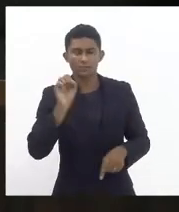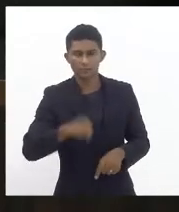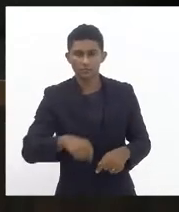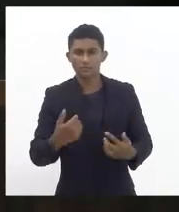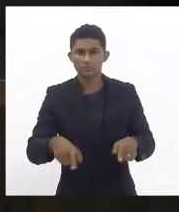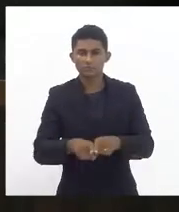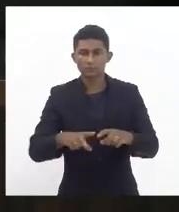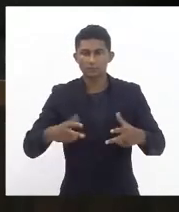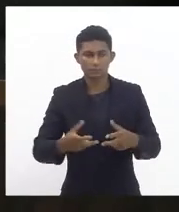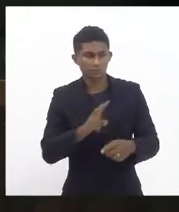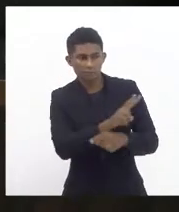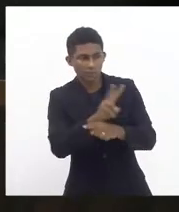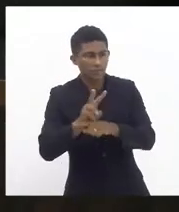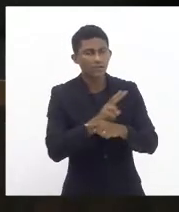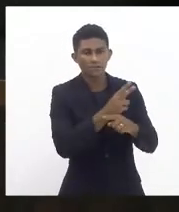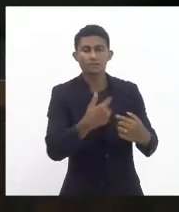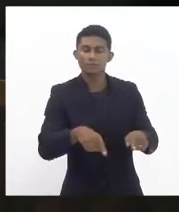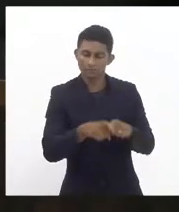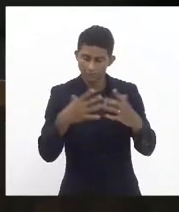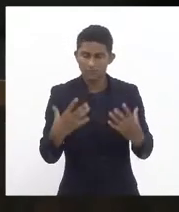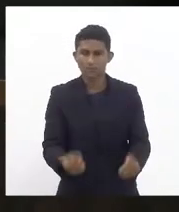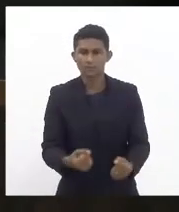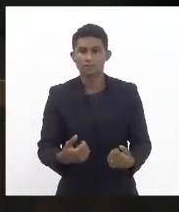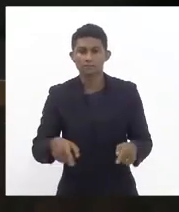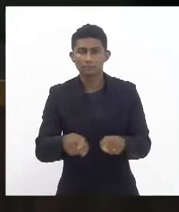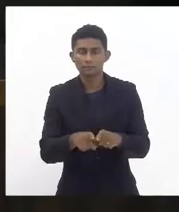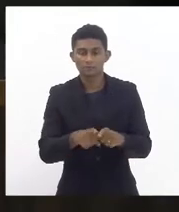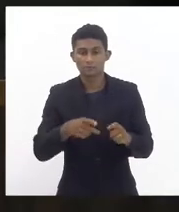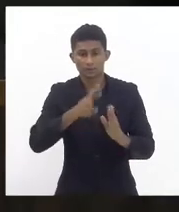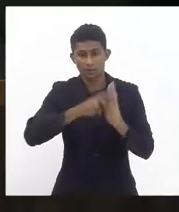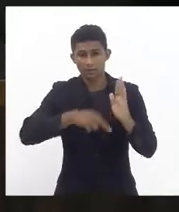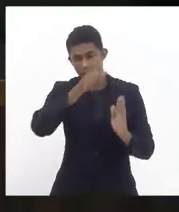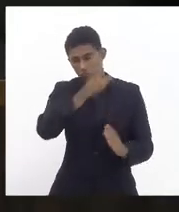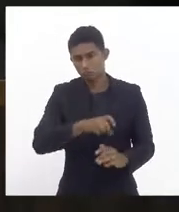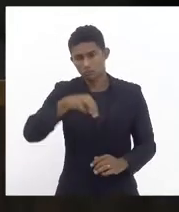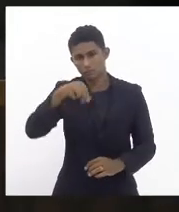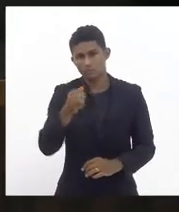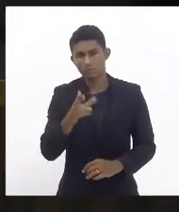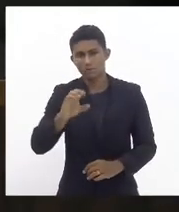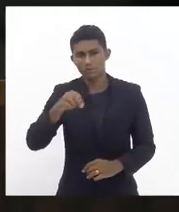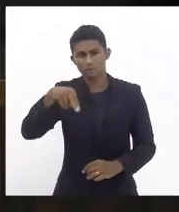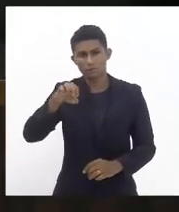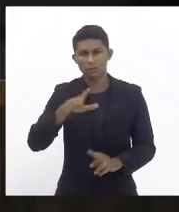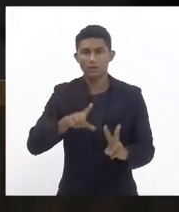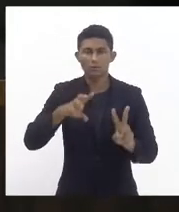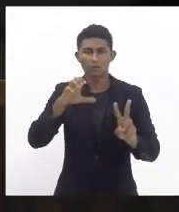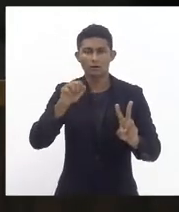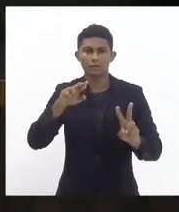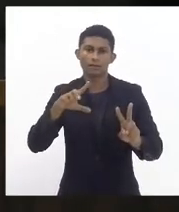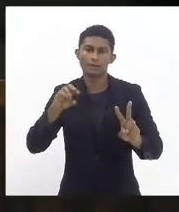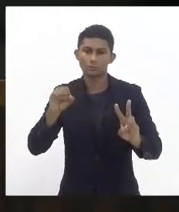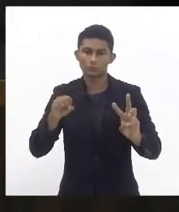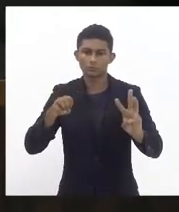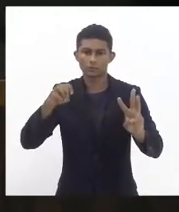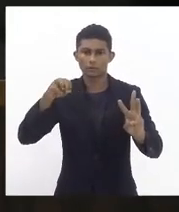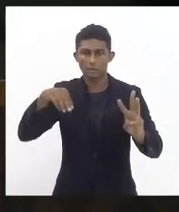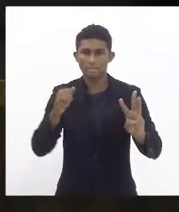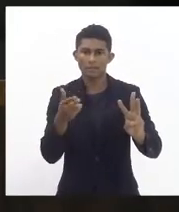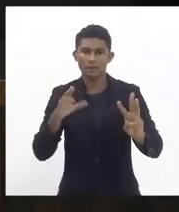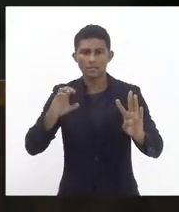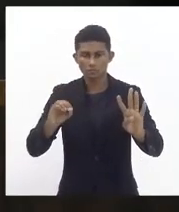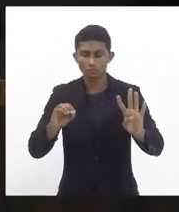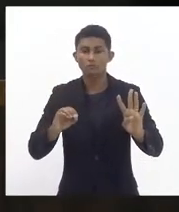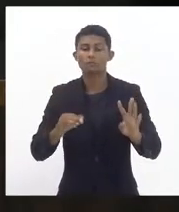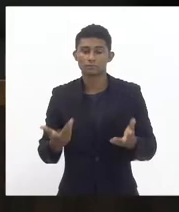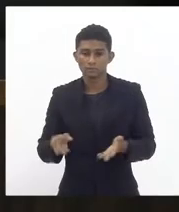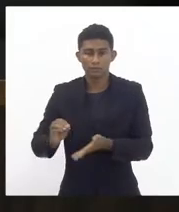Finanças fiscalização financeira e controle favorável relator Deputado Márcio Pacheco Noel de Carvalho zeidan Carlos minc e machucar nela